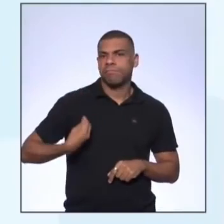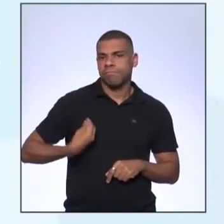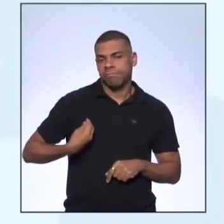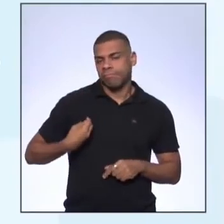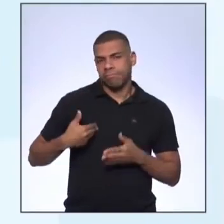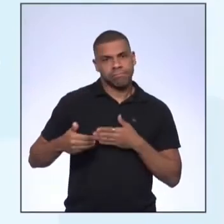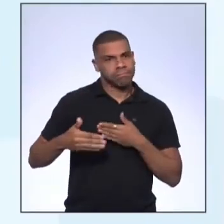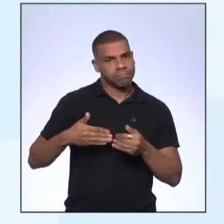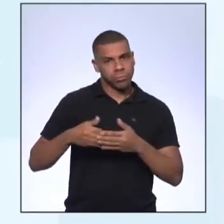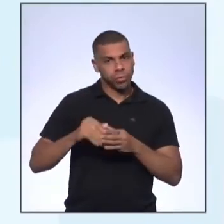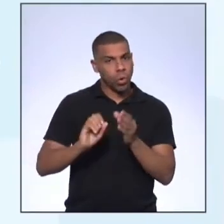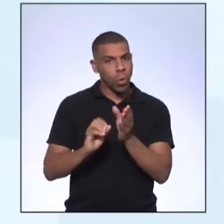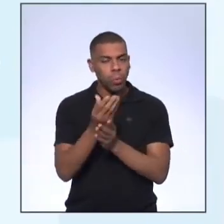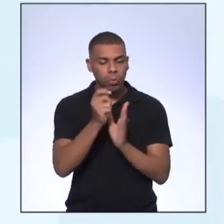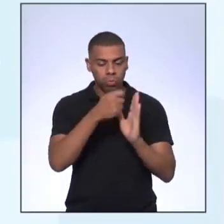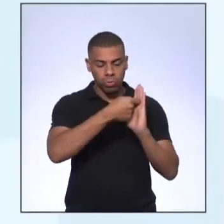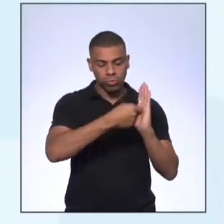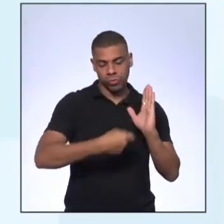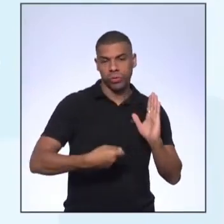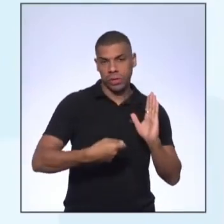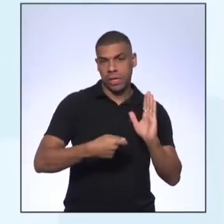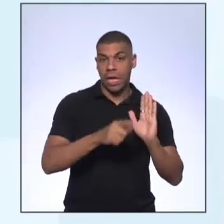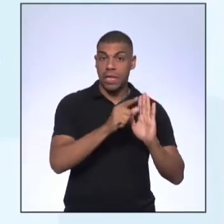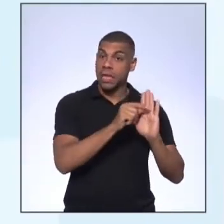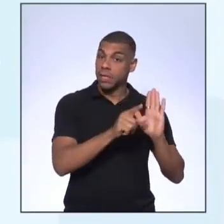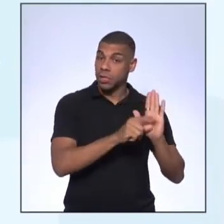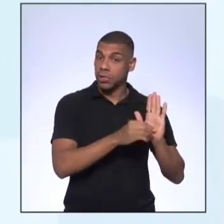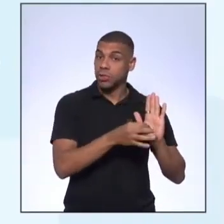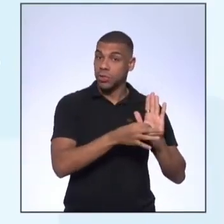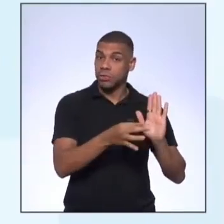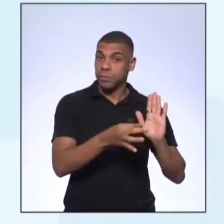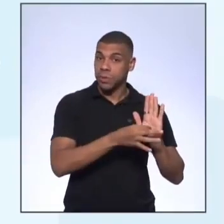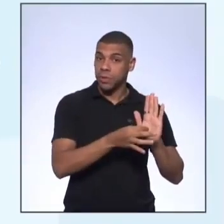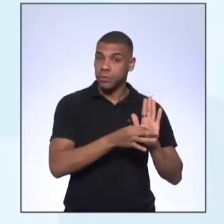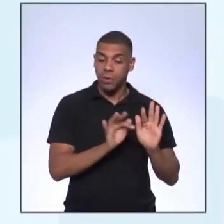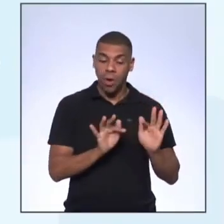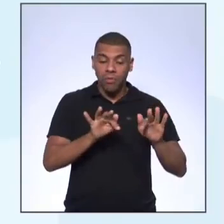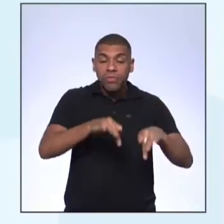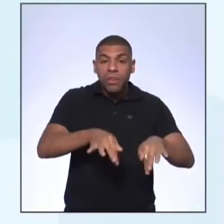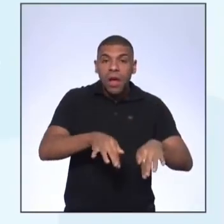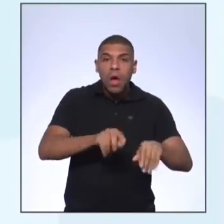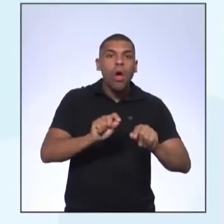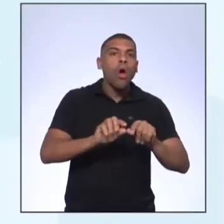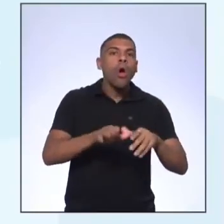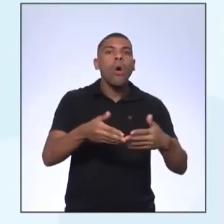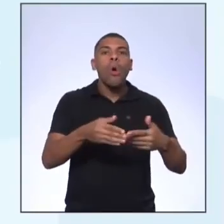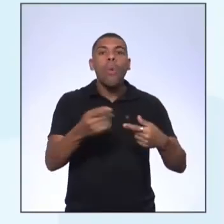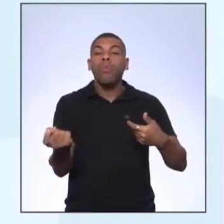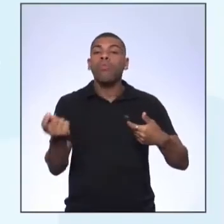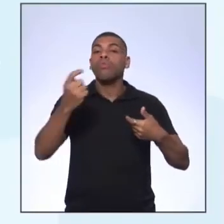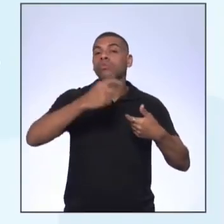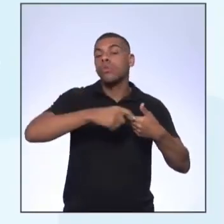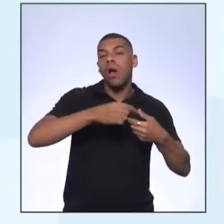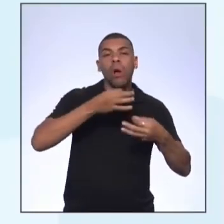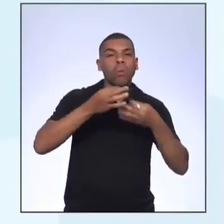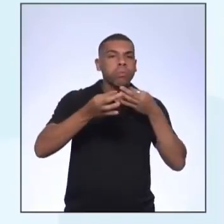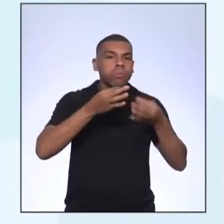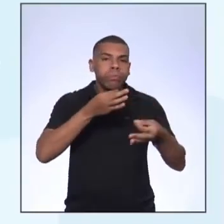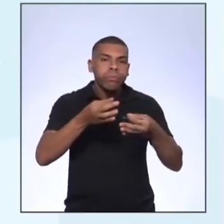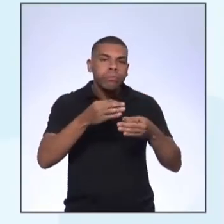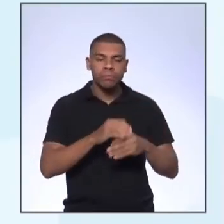vão construir esse artigo de opinião. A conclusão, que é a ênfase ou retomada da tese e defesa